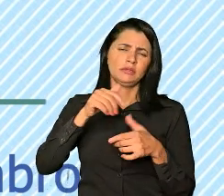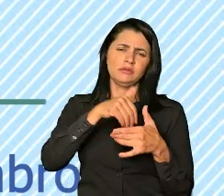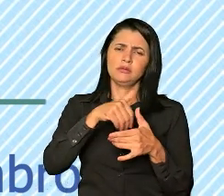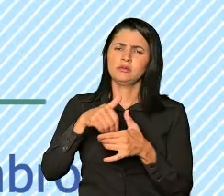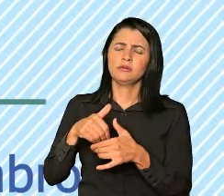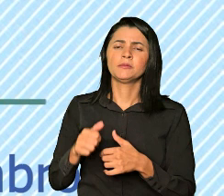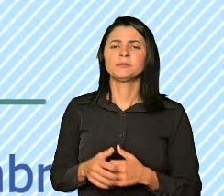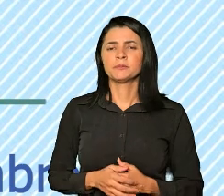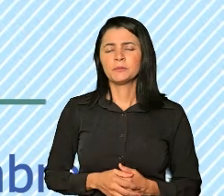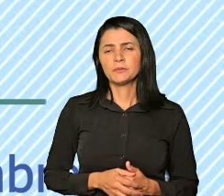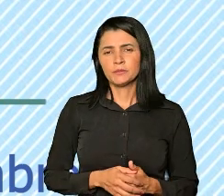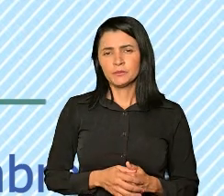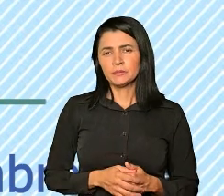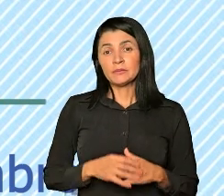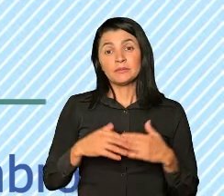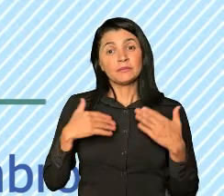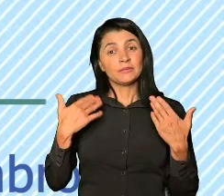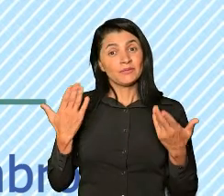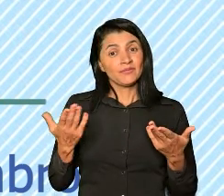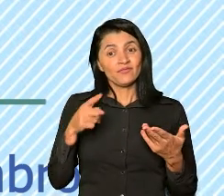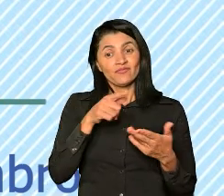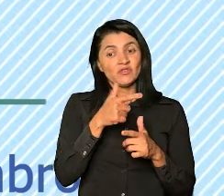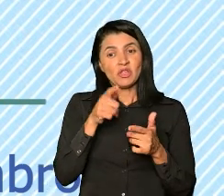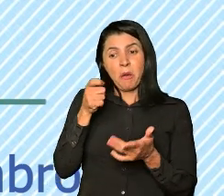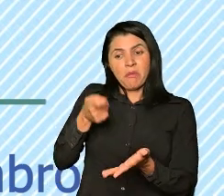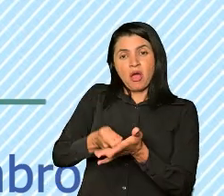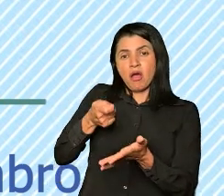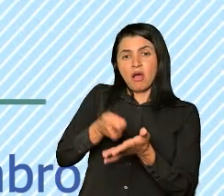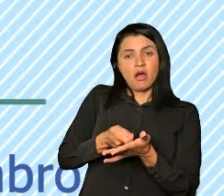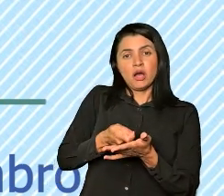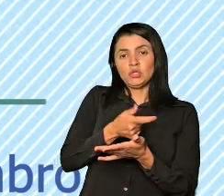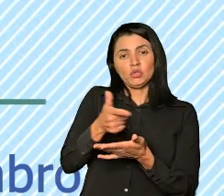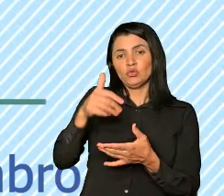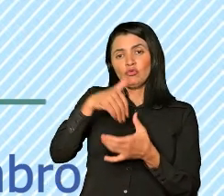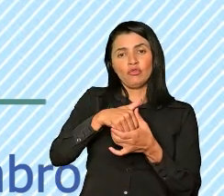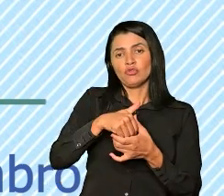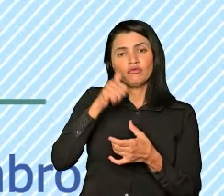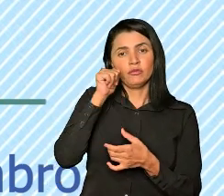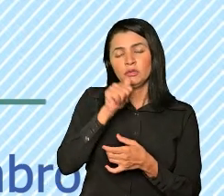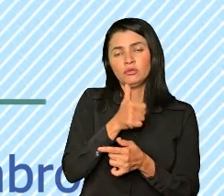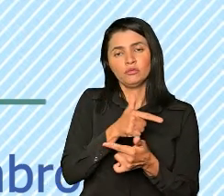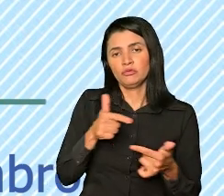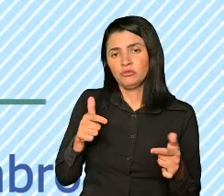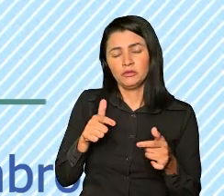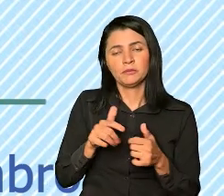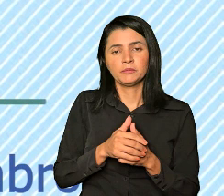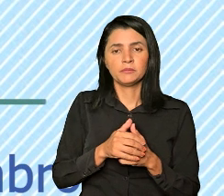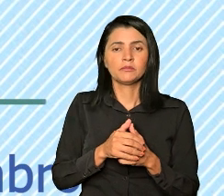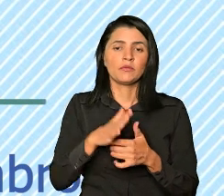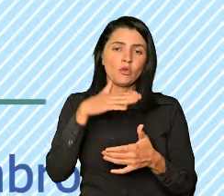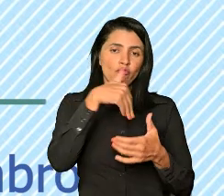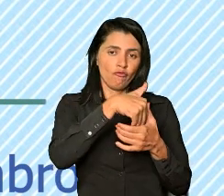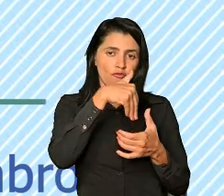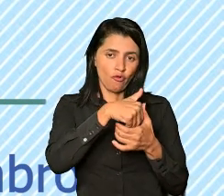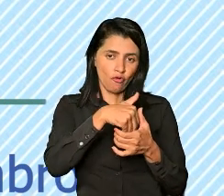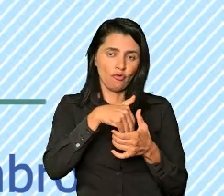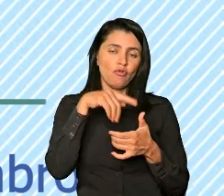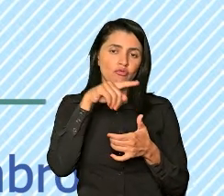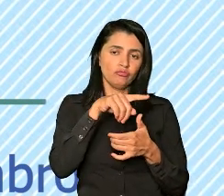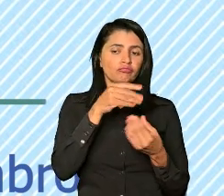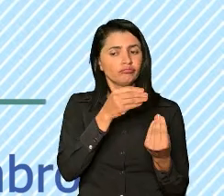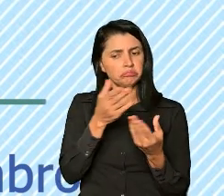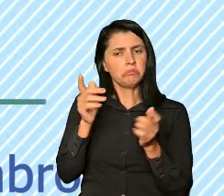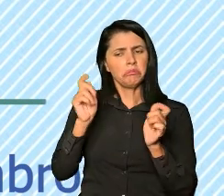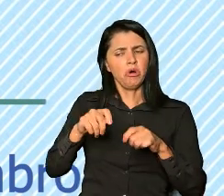eleitoral, certo? Então, não havia a obrigatoriedade do voto feminino, né? O voto estava concedido